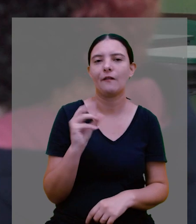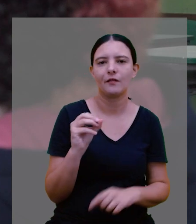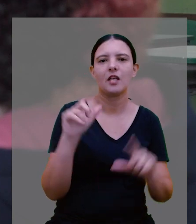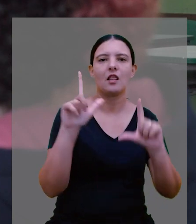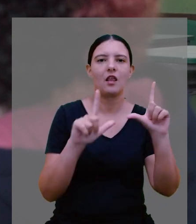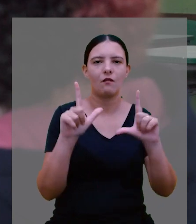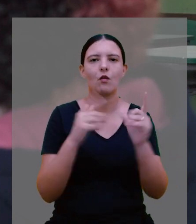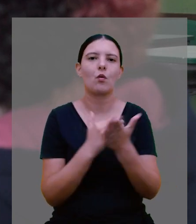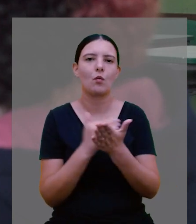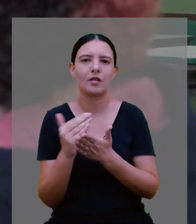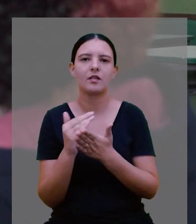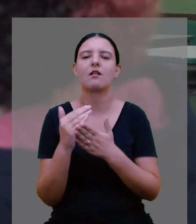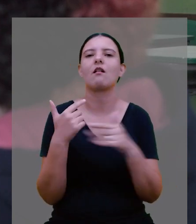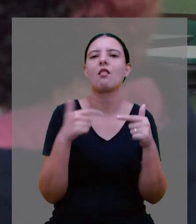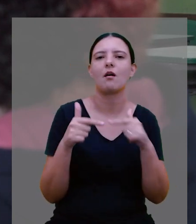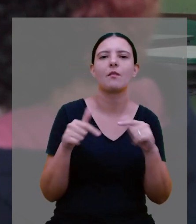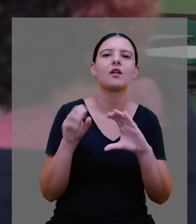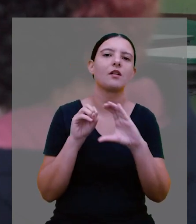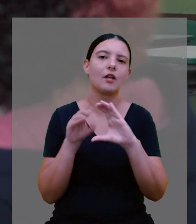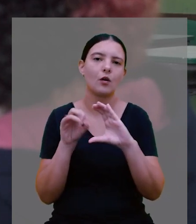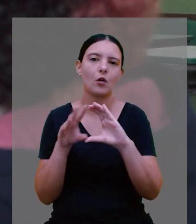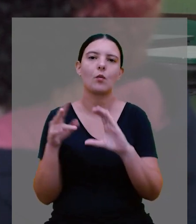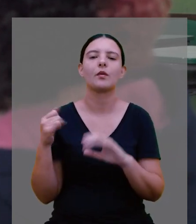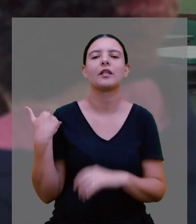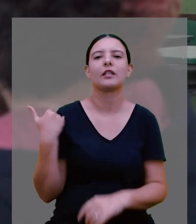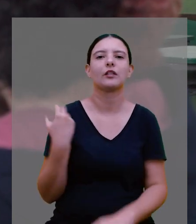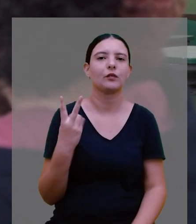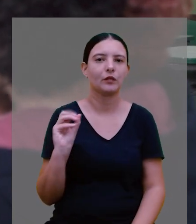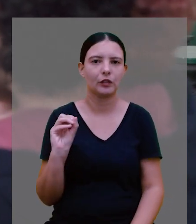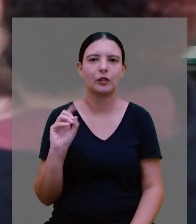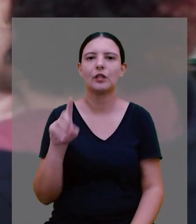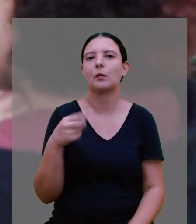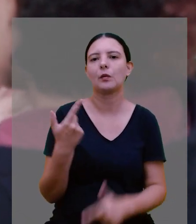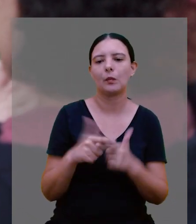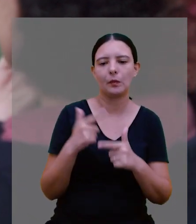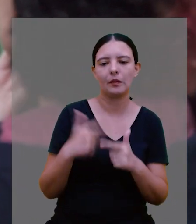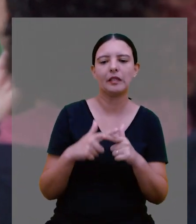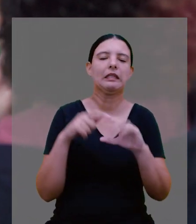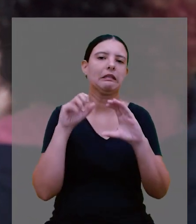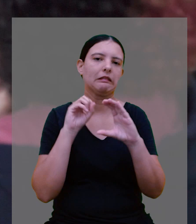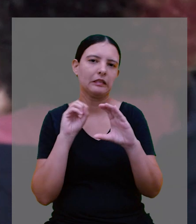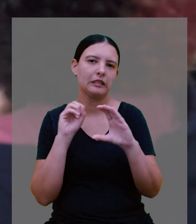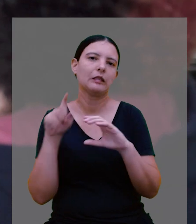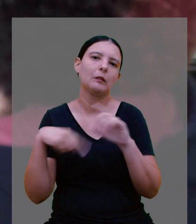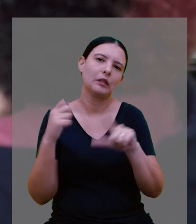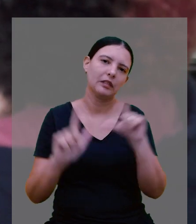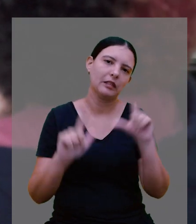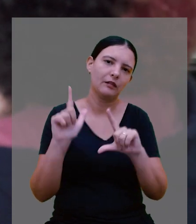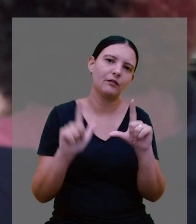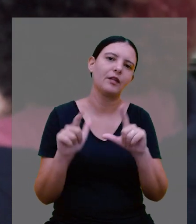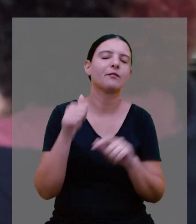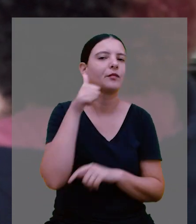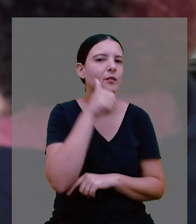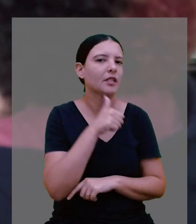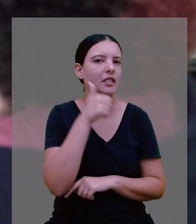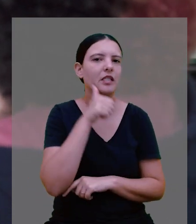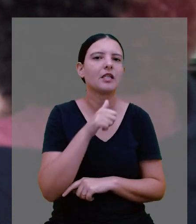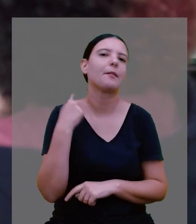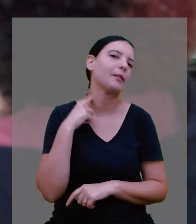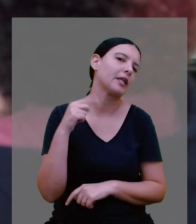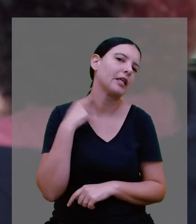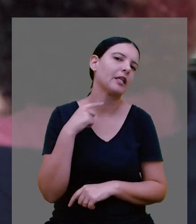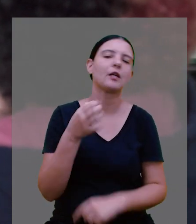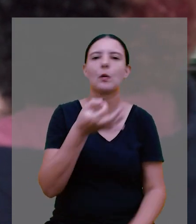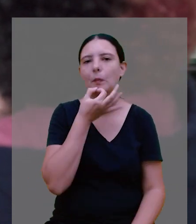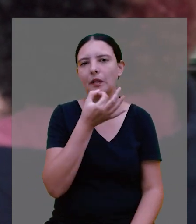aos 22 eu comecei como repórter na Globo, eu tive um programa de televisão na TV Alterosa chamado Feminina, na Rede Minas chamado